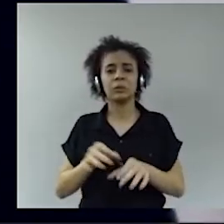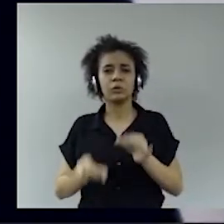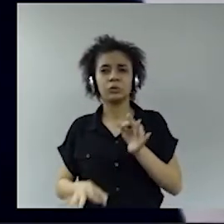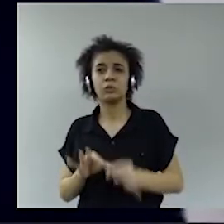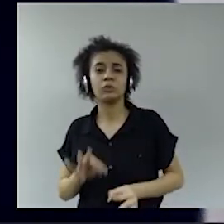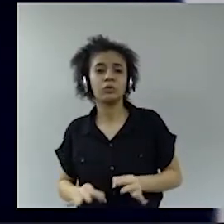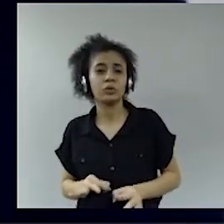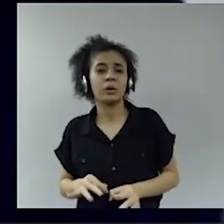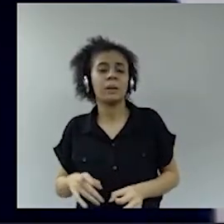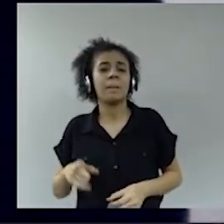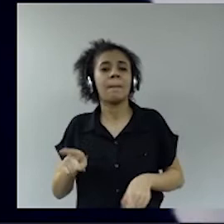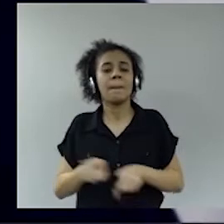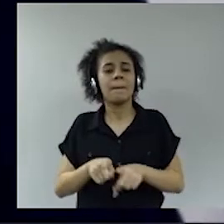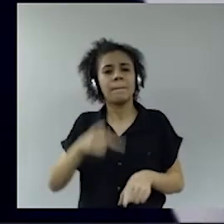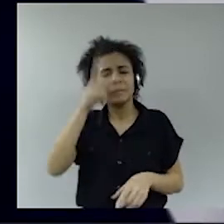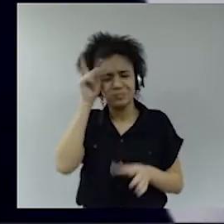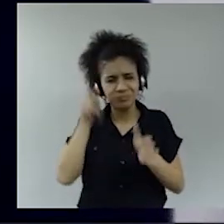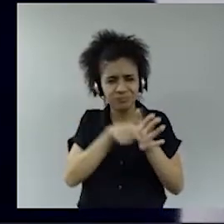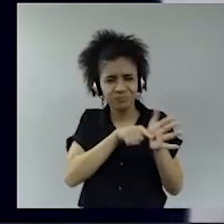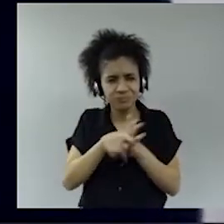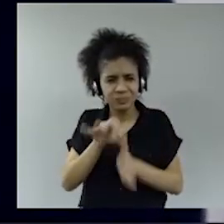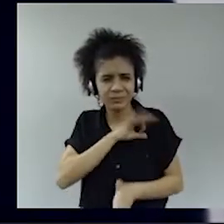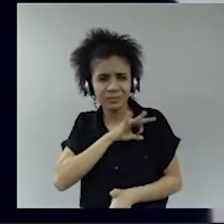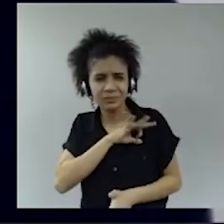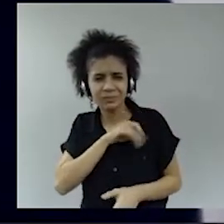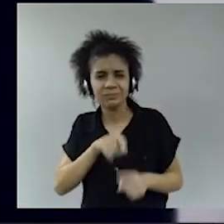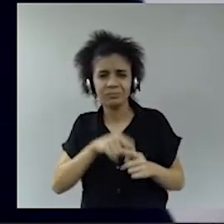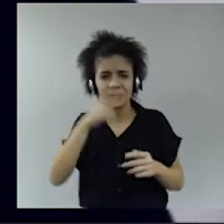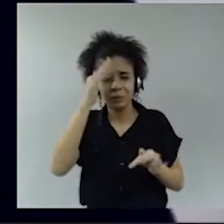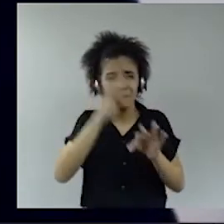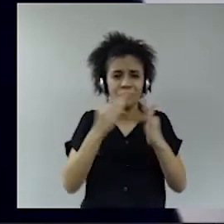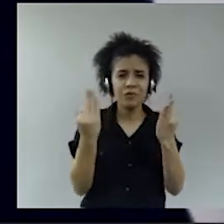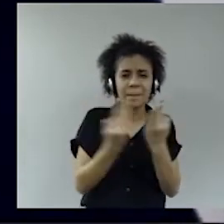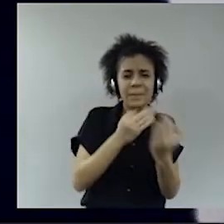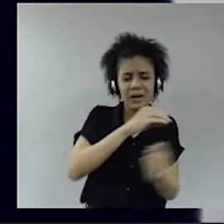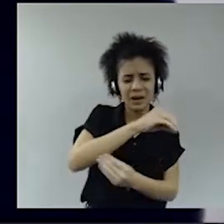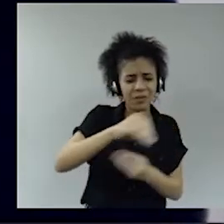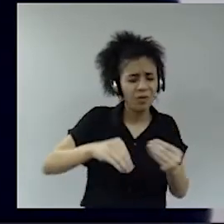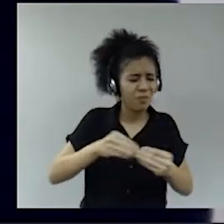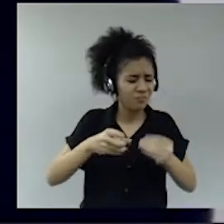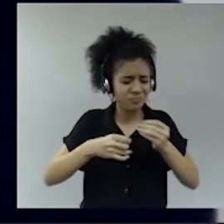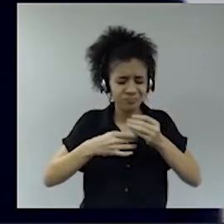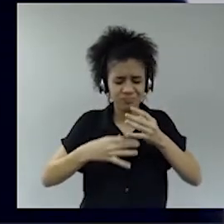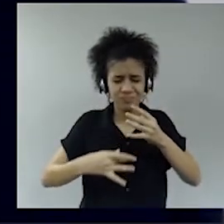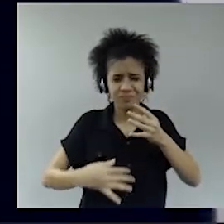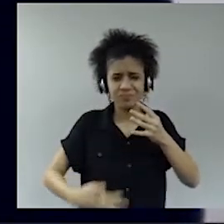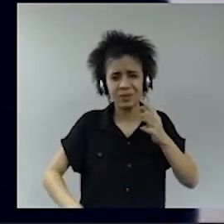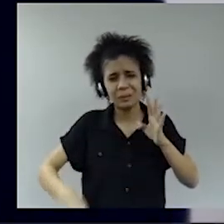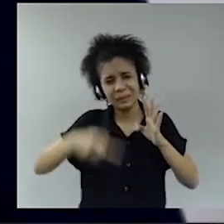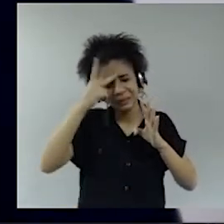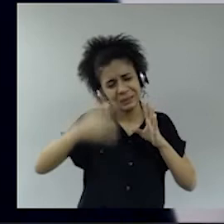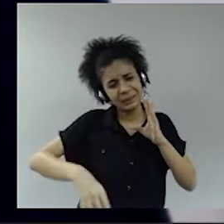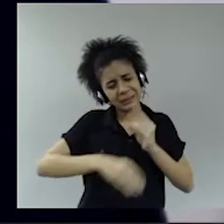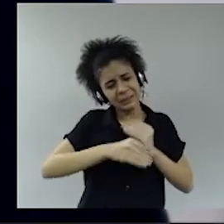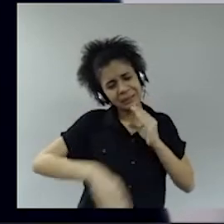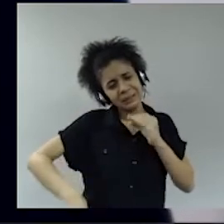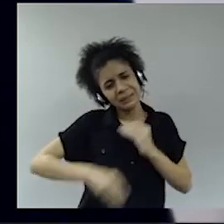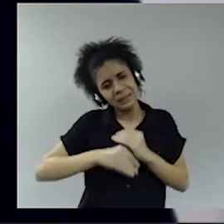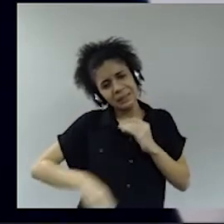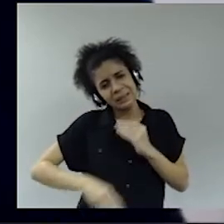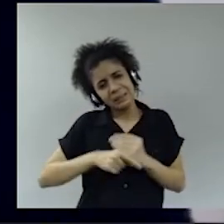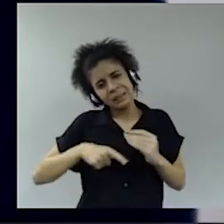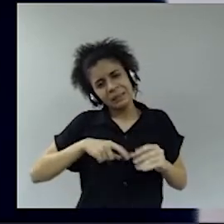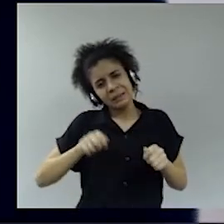justiça, dos peritos, dos familiares dos envolvidos e de todos aqueles que estão cumprindo as